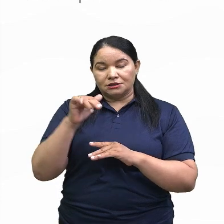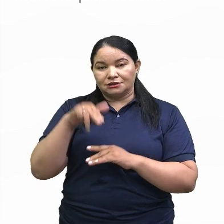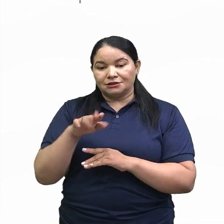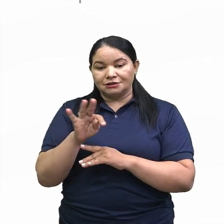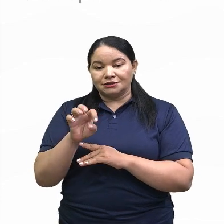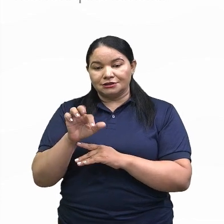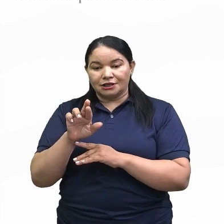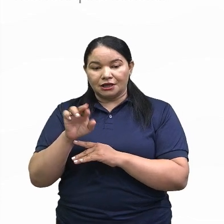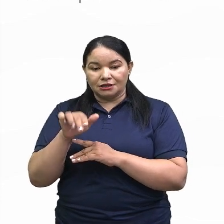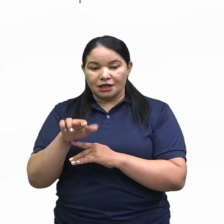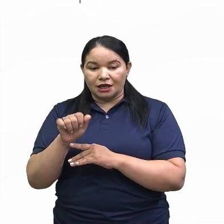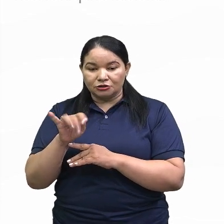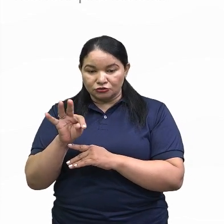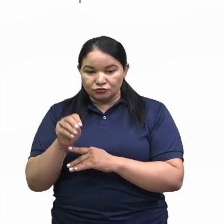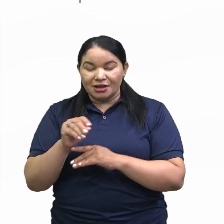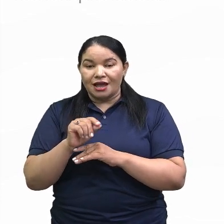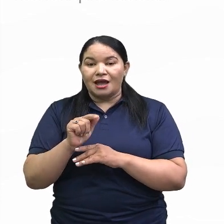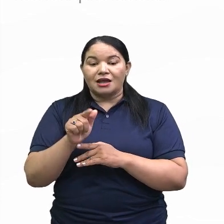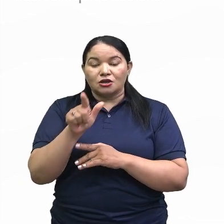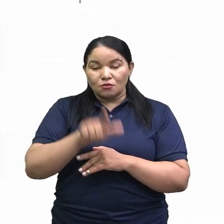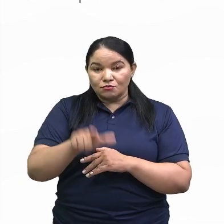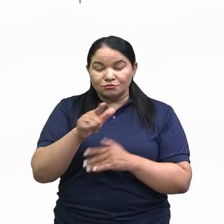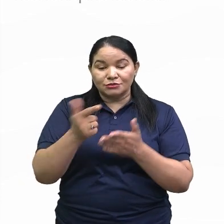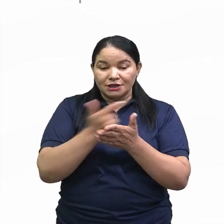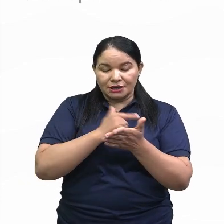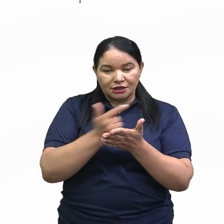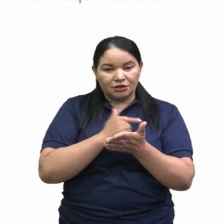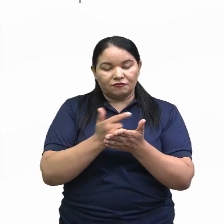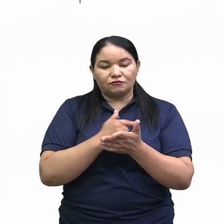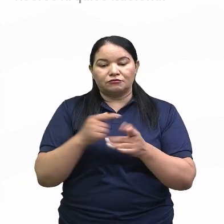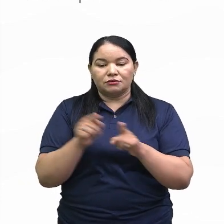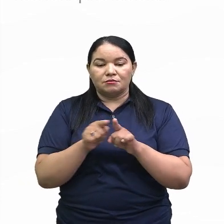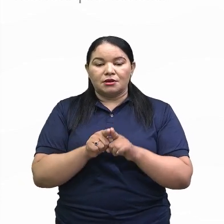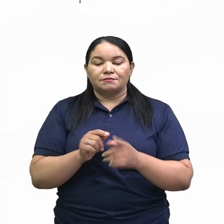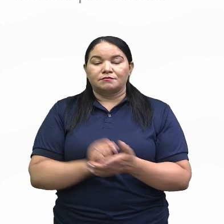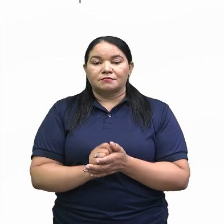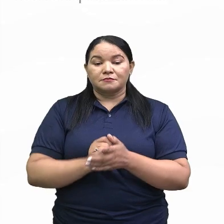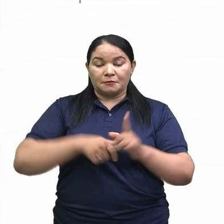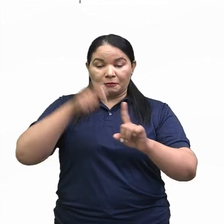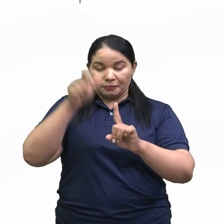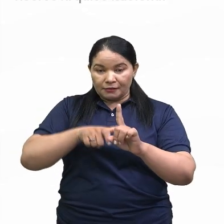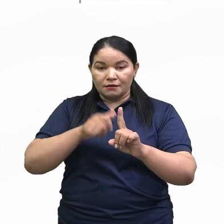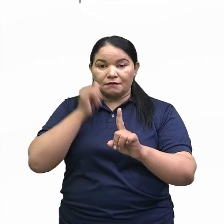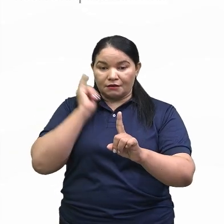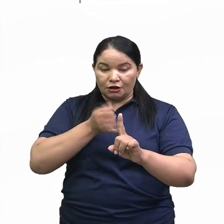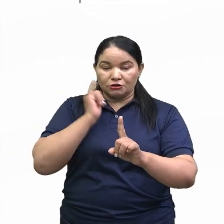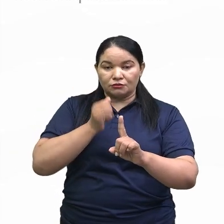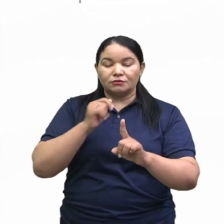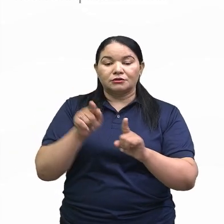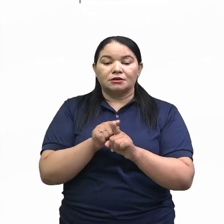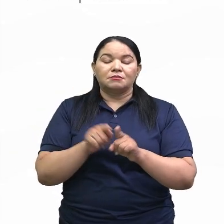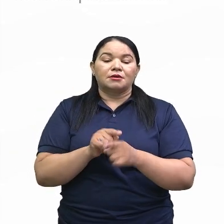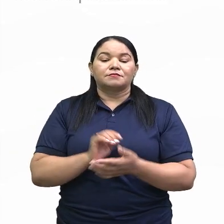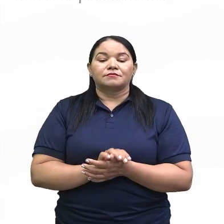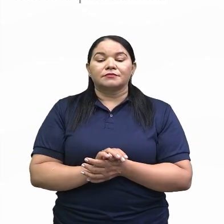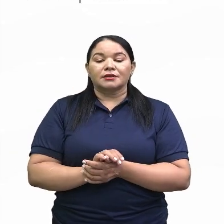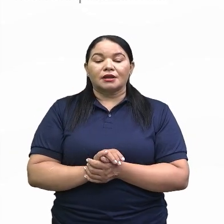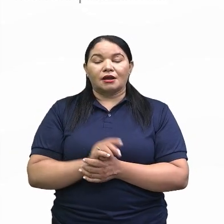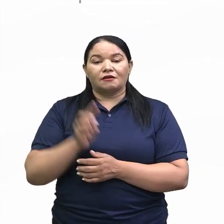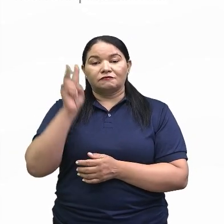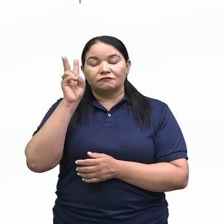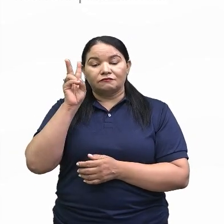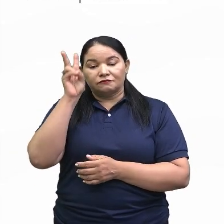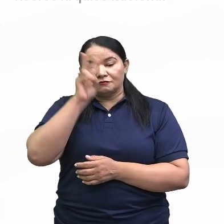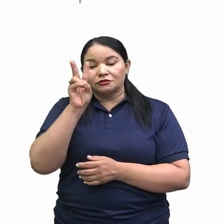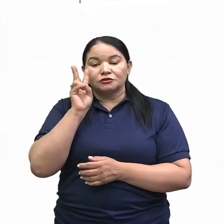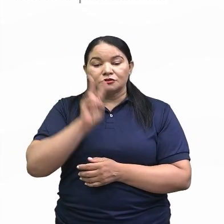livro chamado Ateneu. Vou falar um pouquinho dele daqui a pouco. Narrador, personagem também, e é uma visão realista a respeito